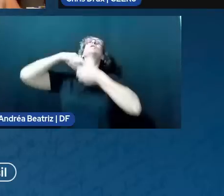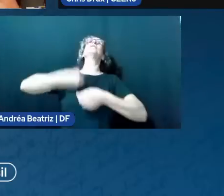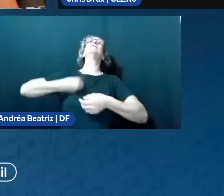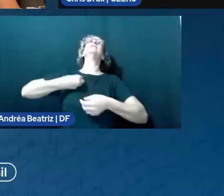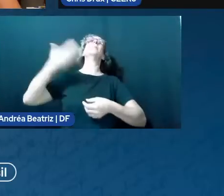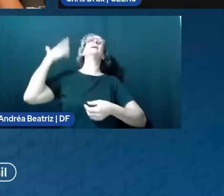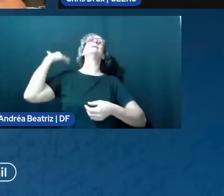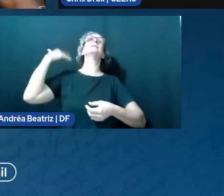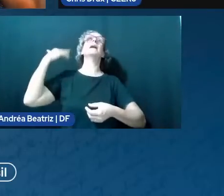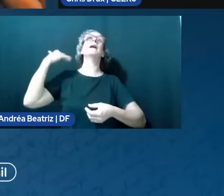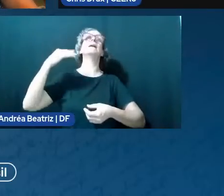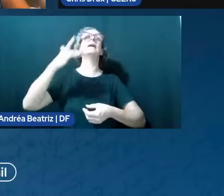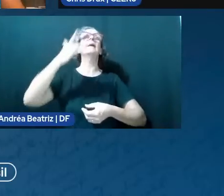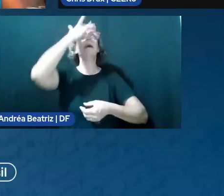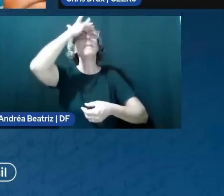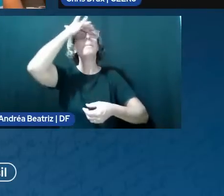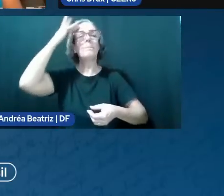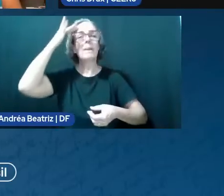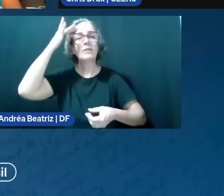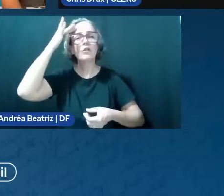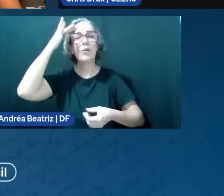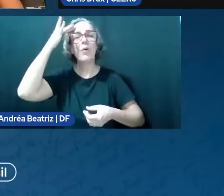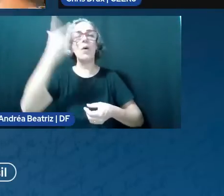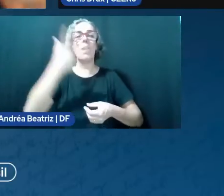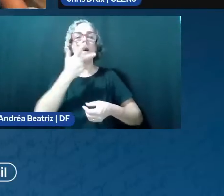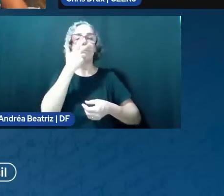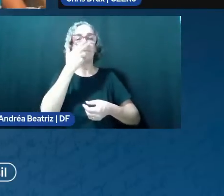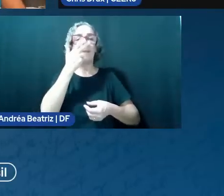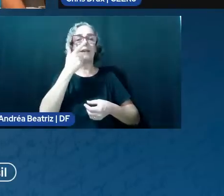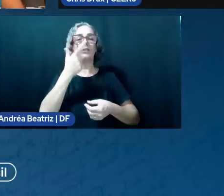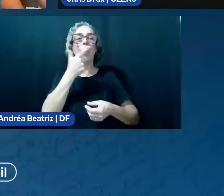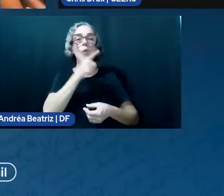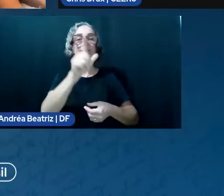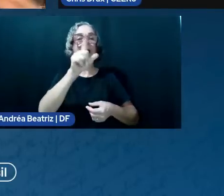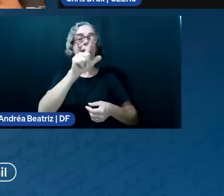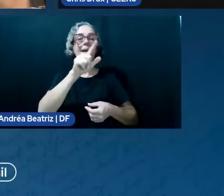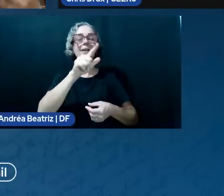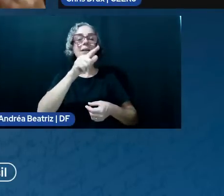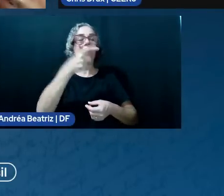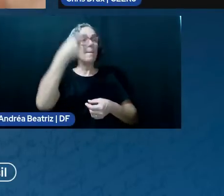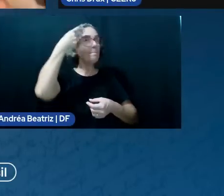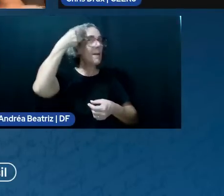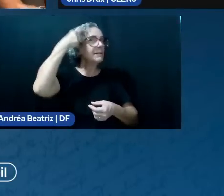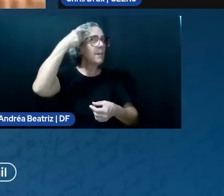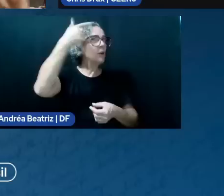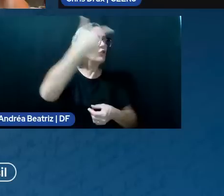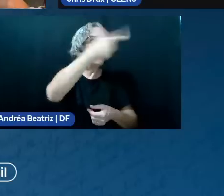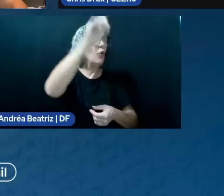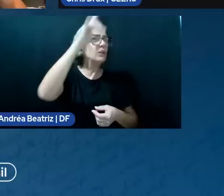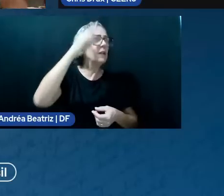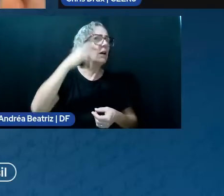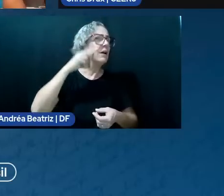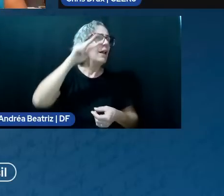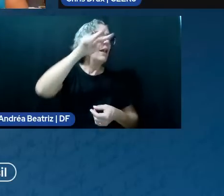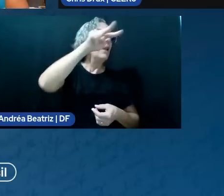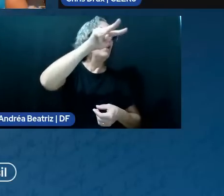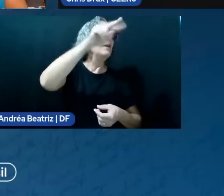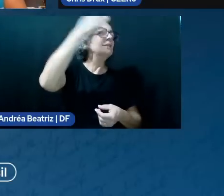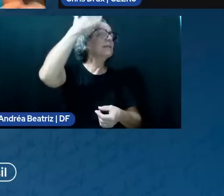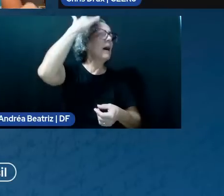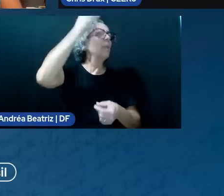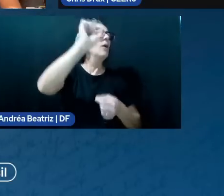de forma não natural. E por ser não natural, provocada ainda com a intervenção